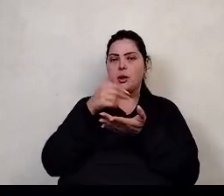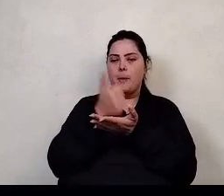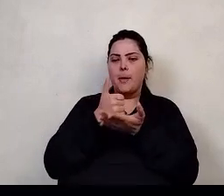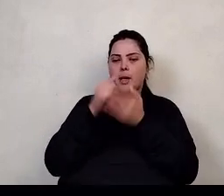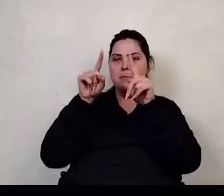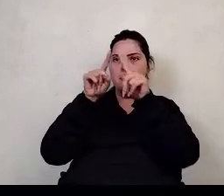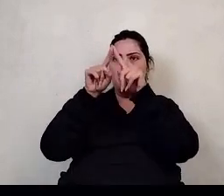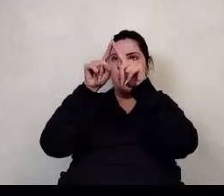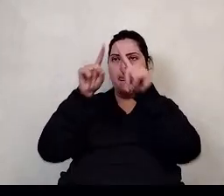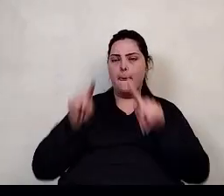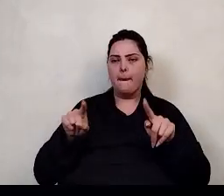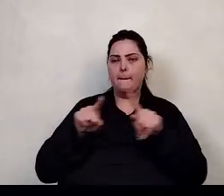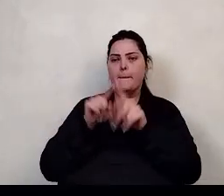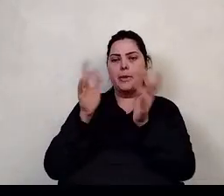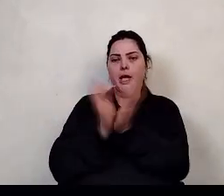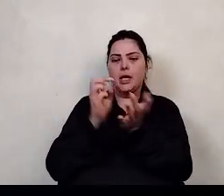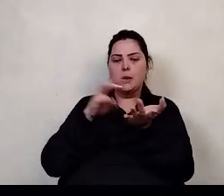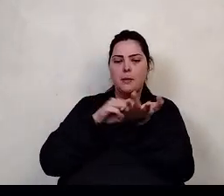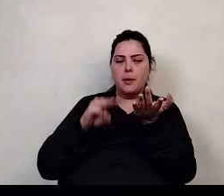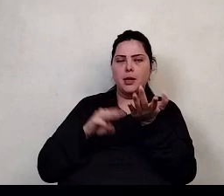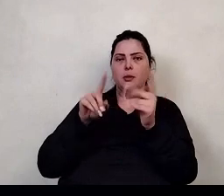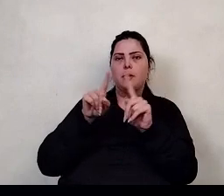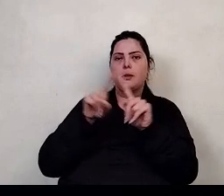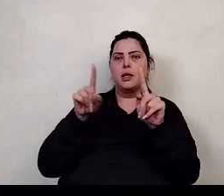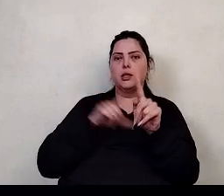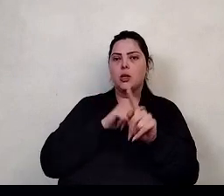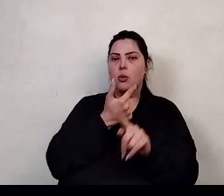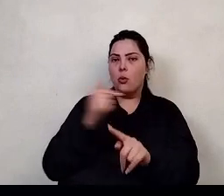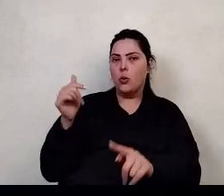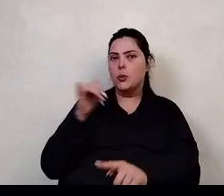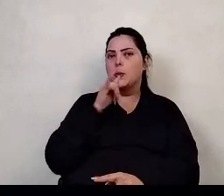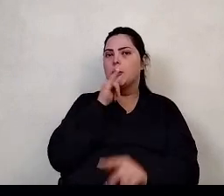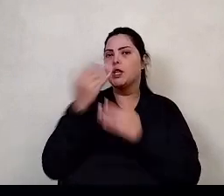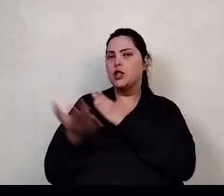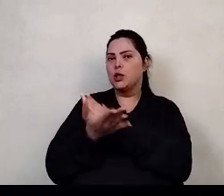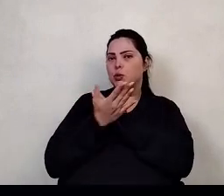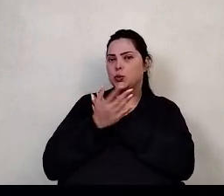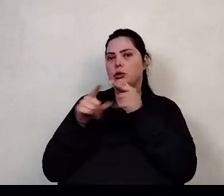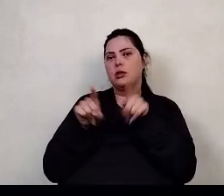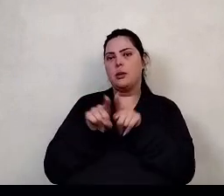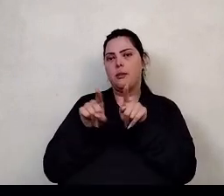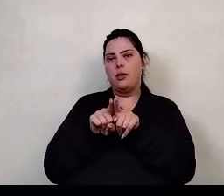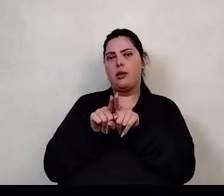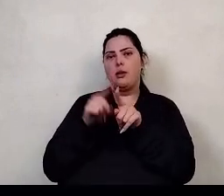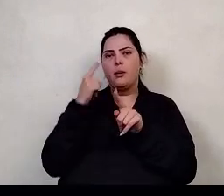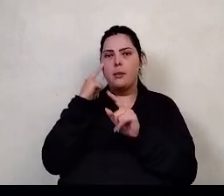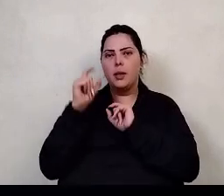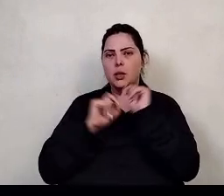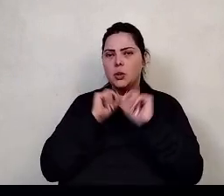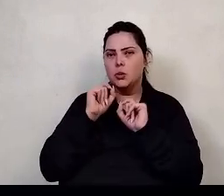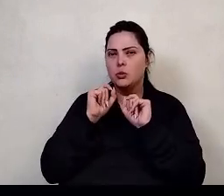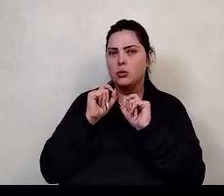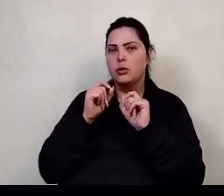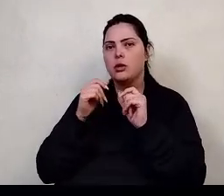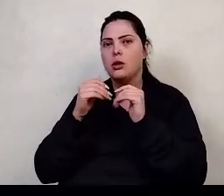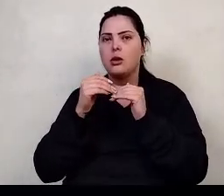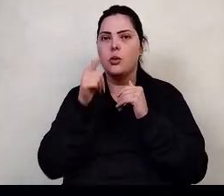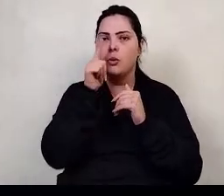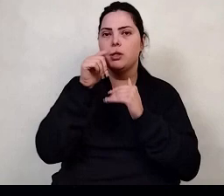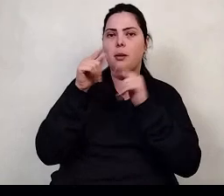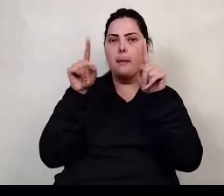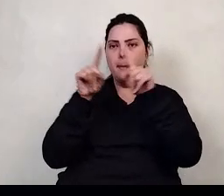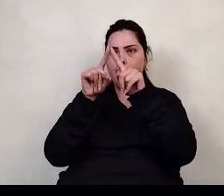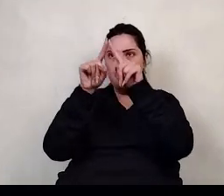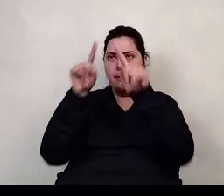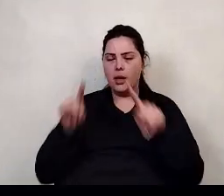e métodos. Mas existe um outro teste que também nos ajuda muito quando a gente pensa em subir um pouquinho essa pirâmide e começar a olhar um